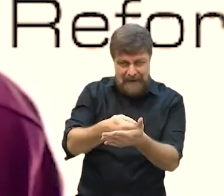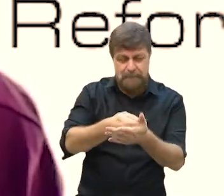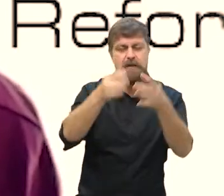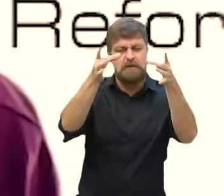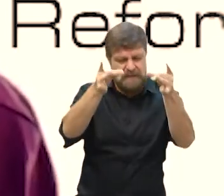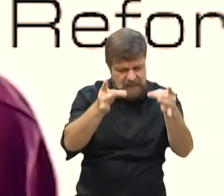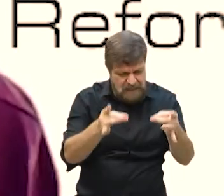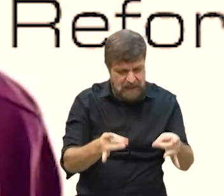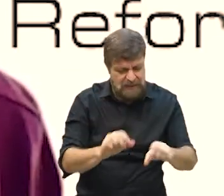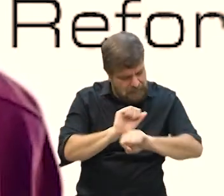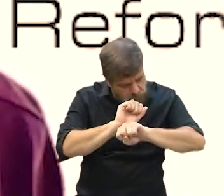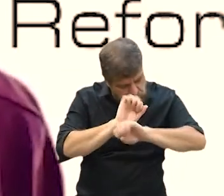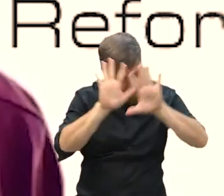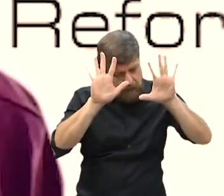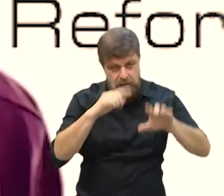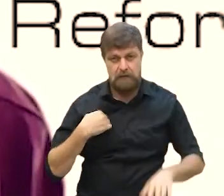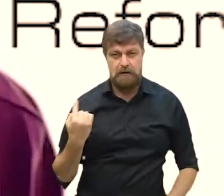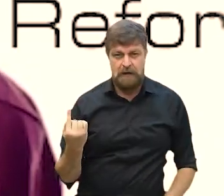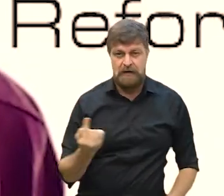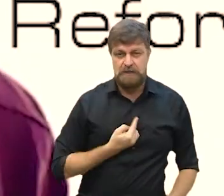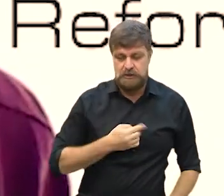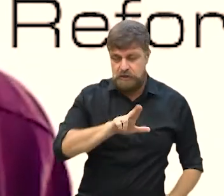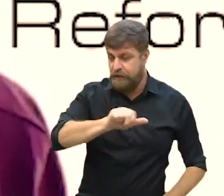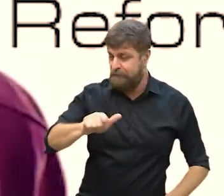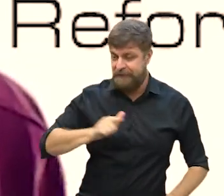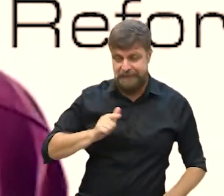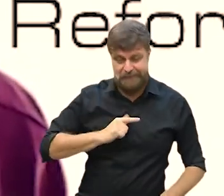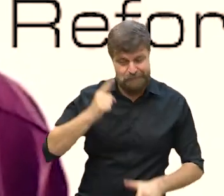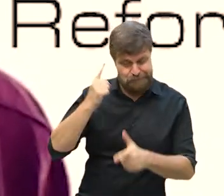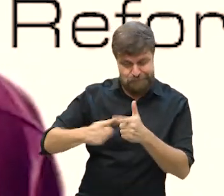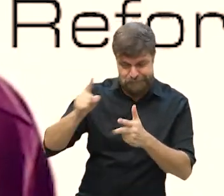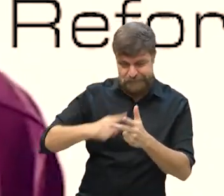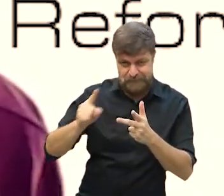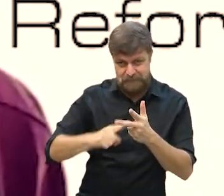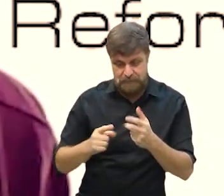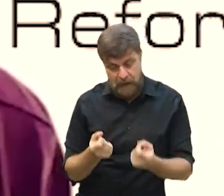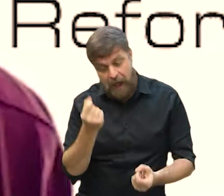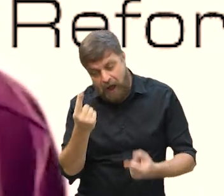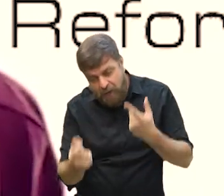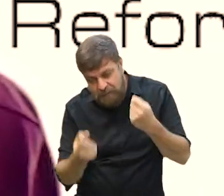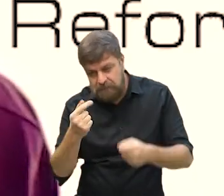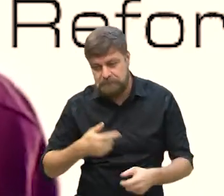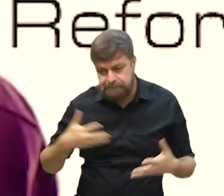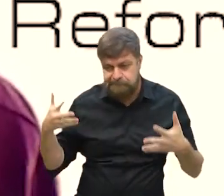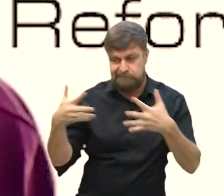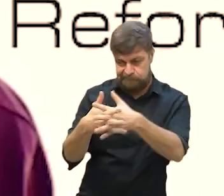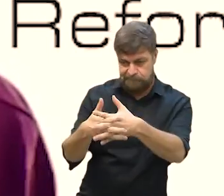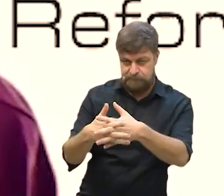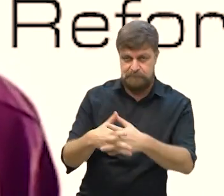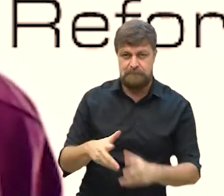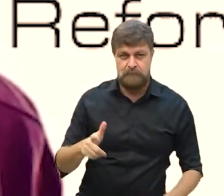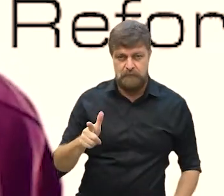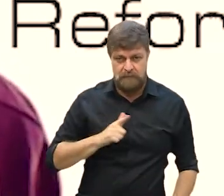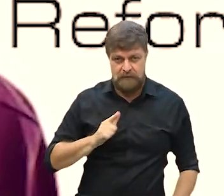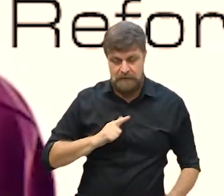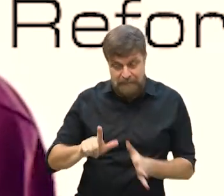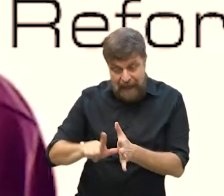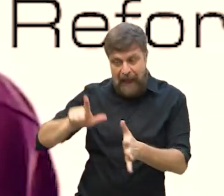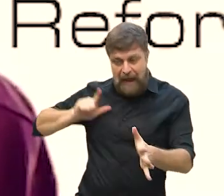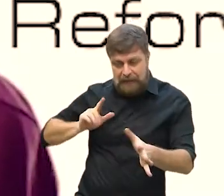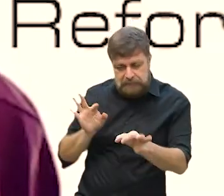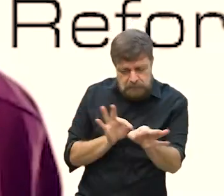bem detalhada. Então, é por isso que a gente nunca teve um caso como esse. É claro que alguma coisa ou outra acontece, mas Sim. isso tem que